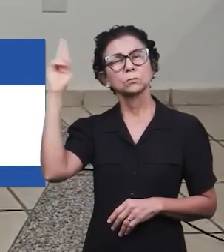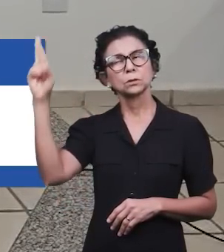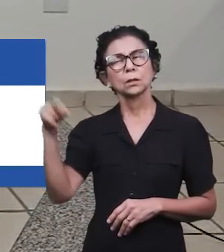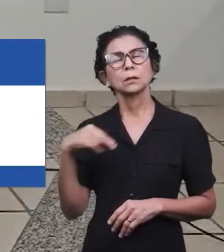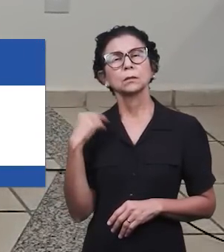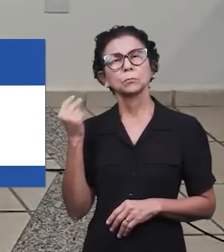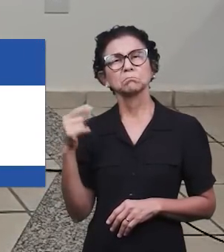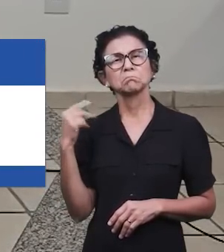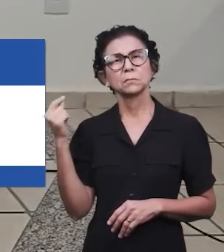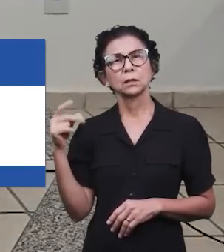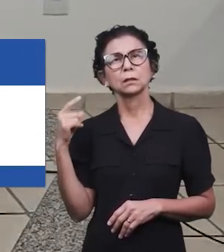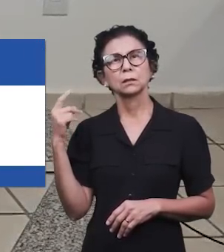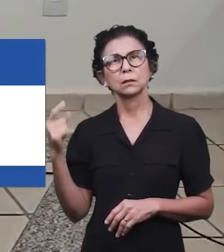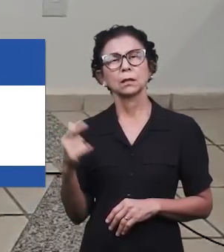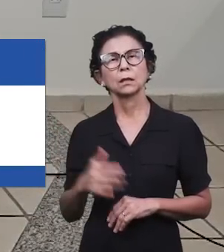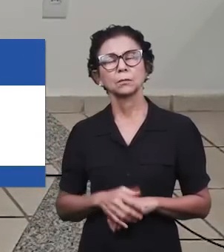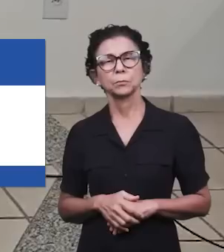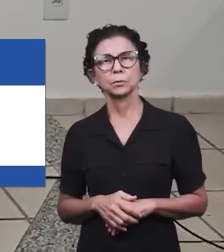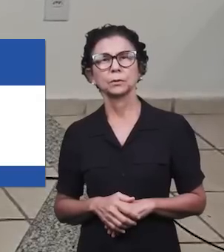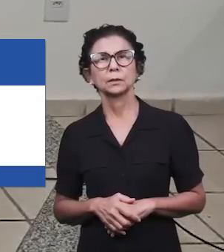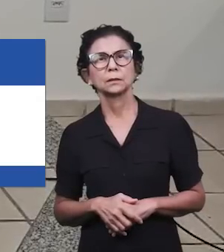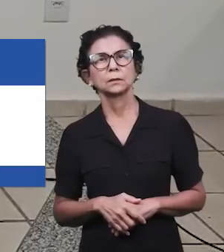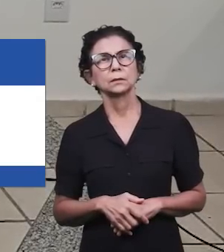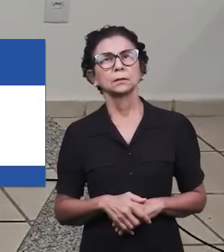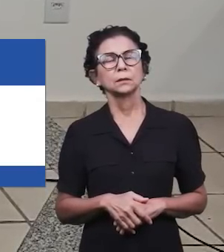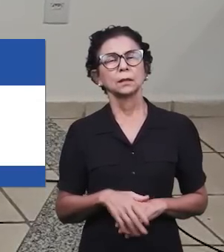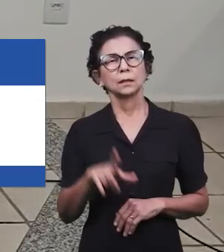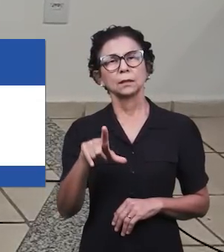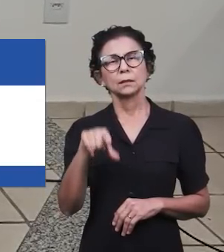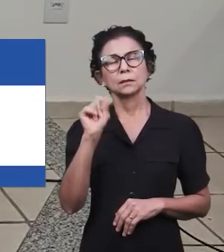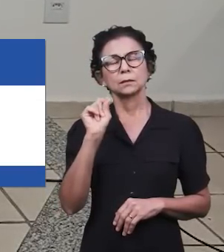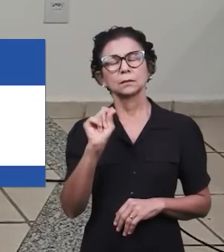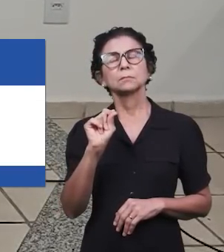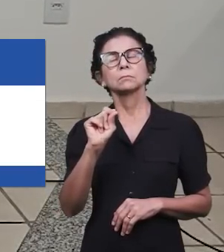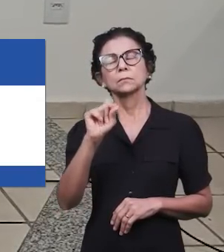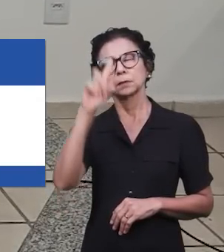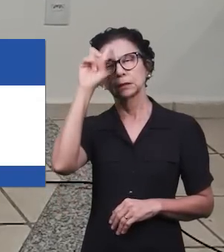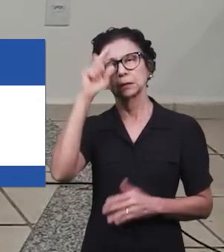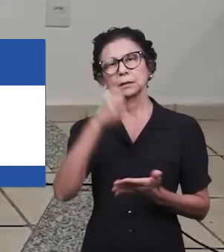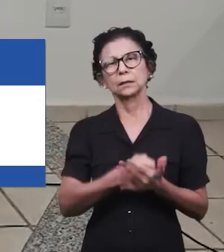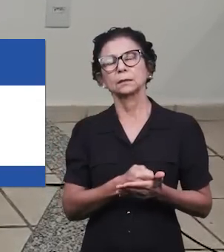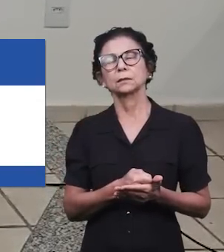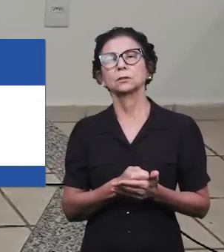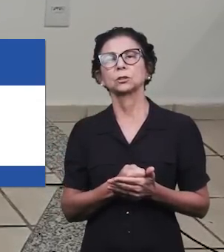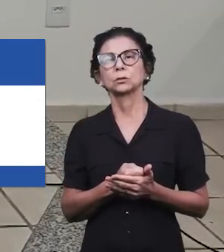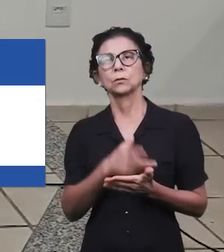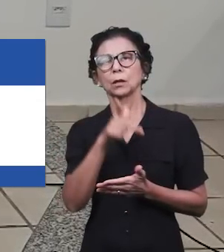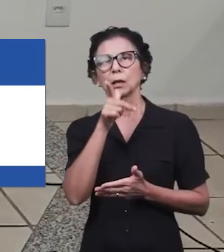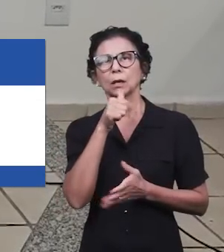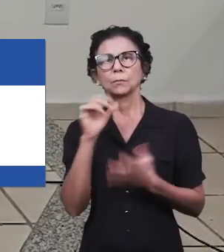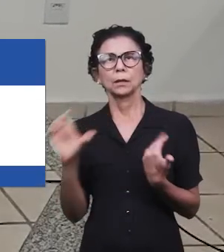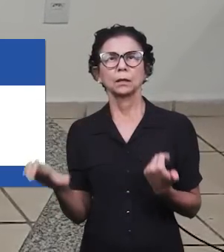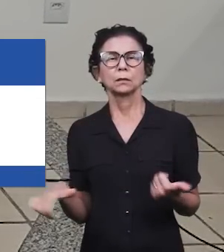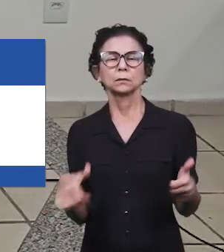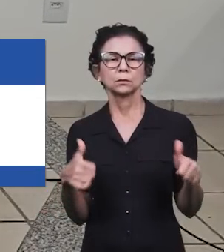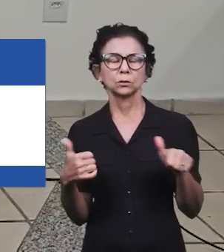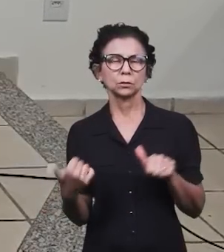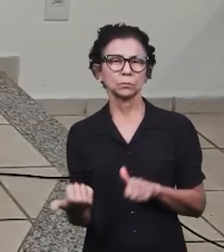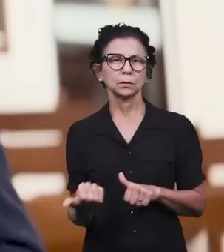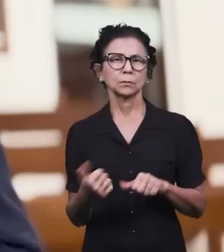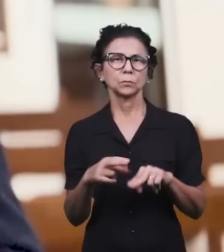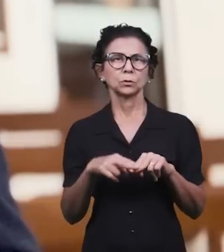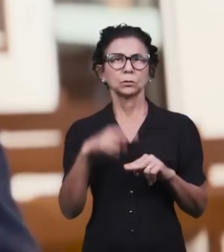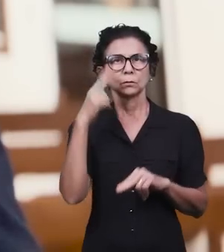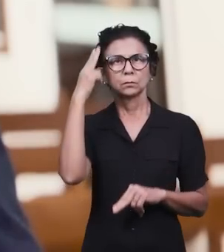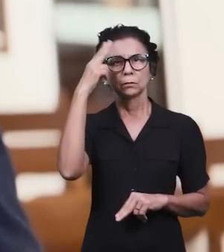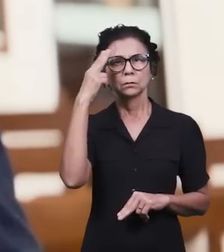ao Senhor e no último batismo ela desceu as águas, né, e se cumpriu aquilo que ela viu naquele sonho que ela teve.